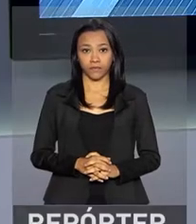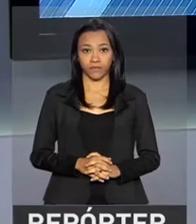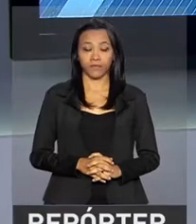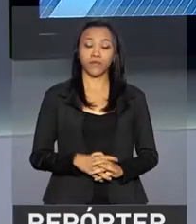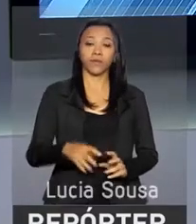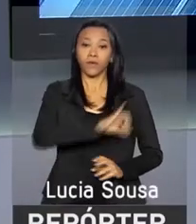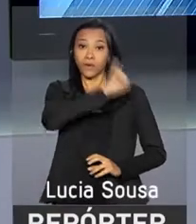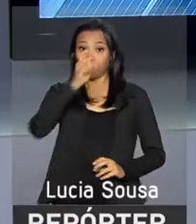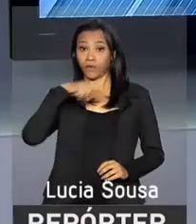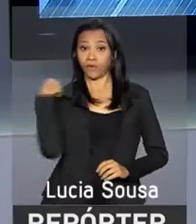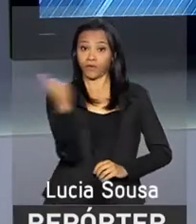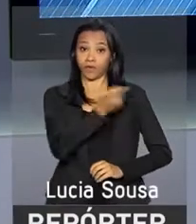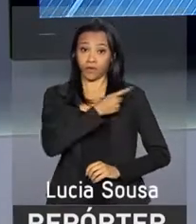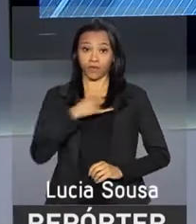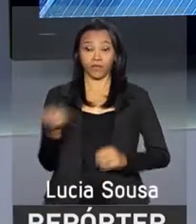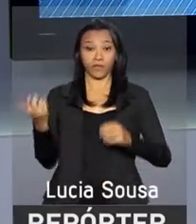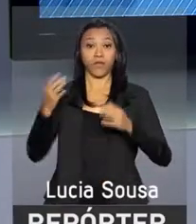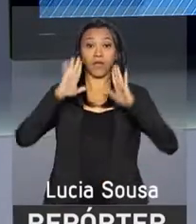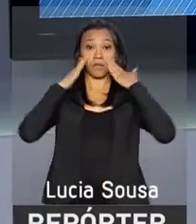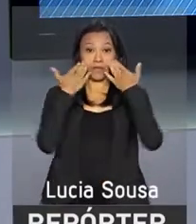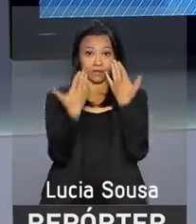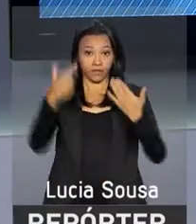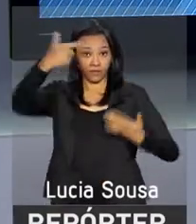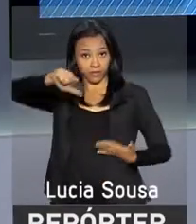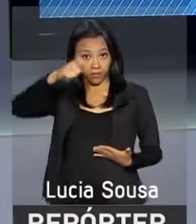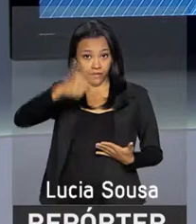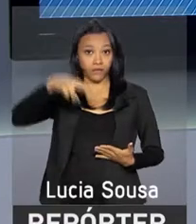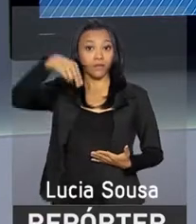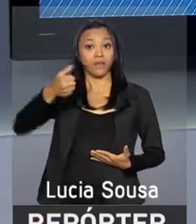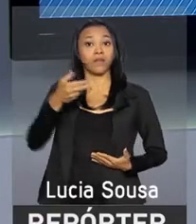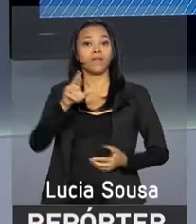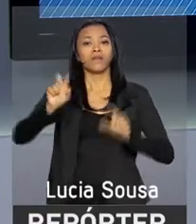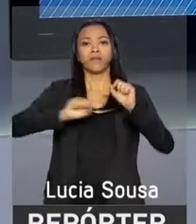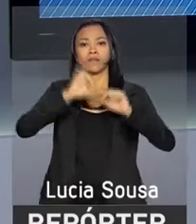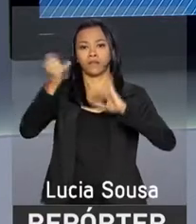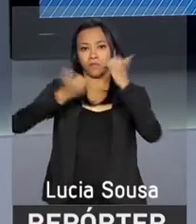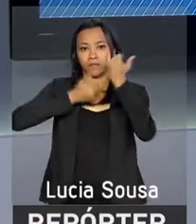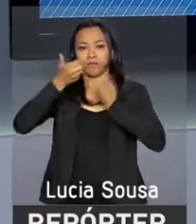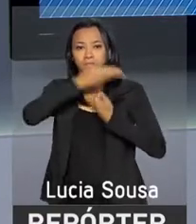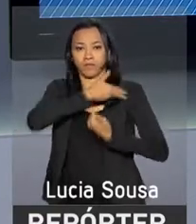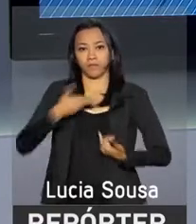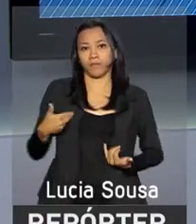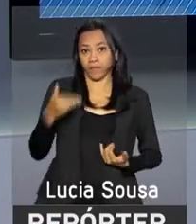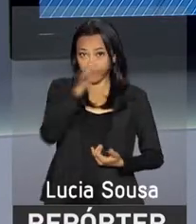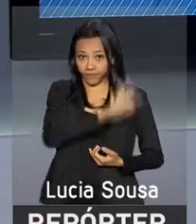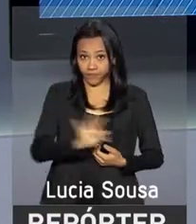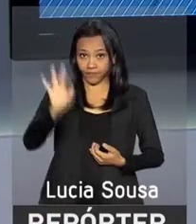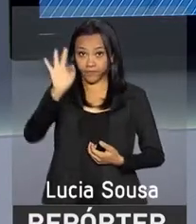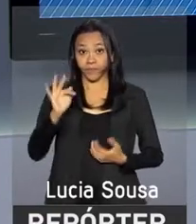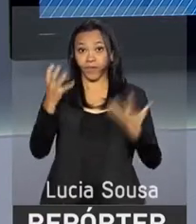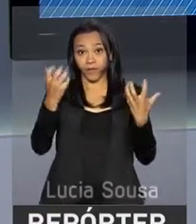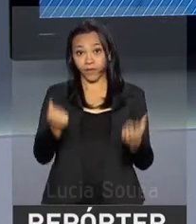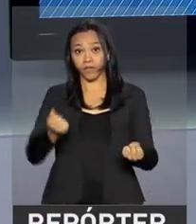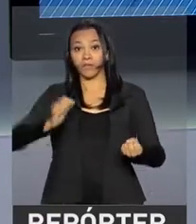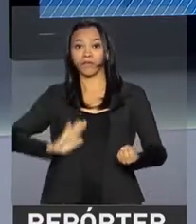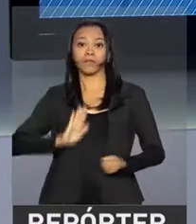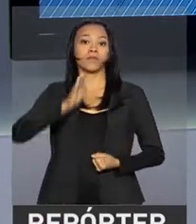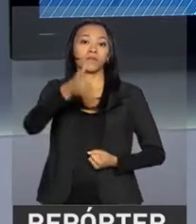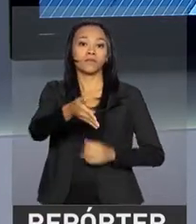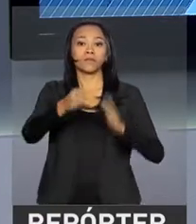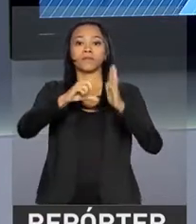olá estamos de volta com mais uma edição do repórter nbr as notícias do governo federal e nós vamos até o palácio do planalto